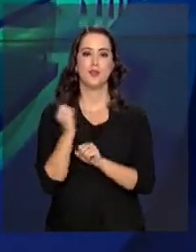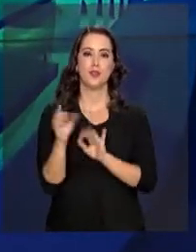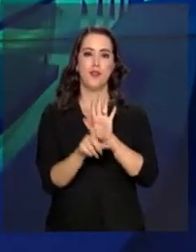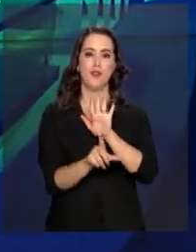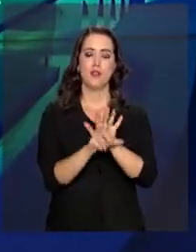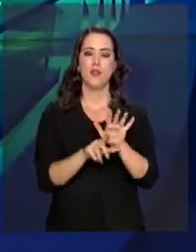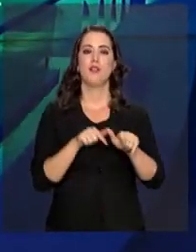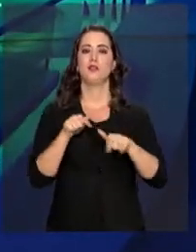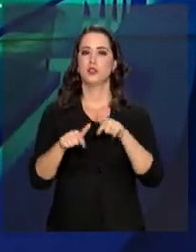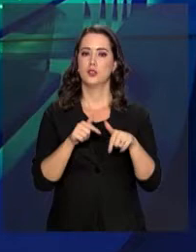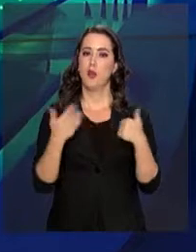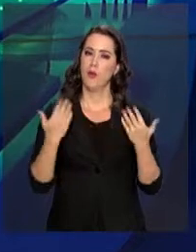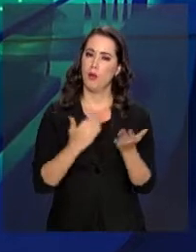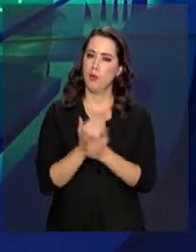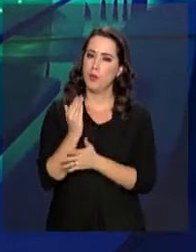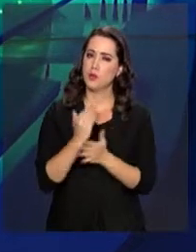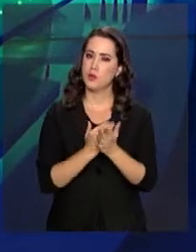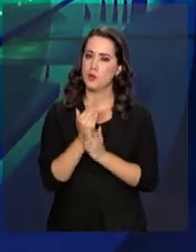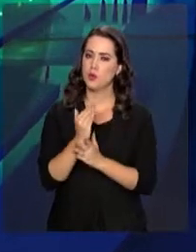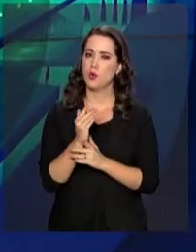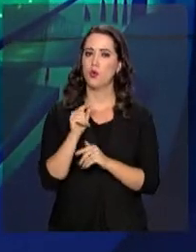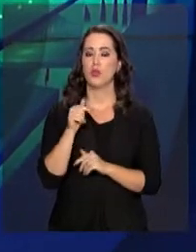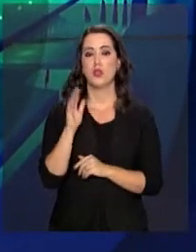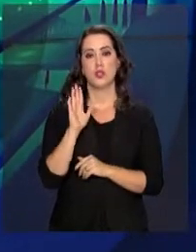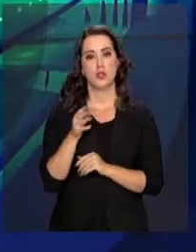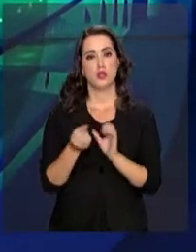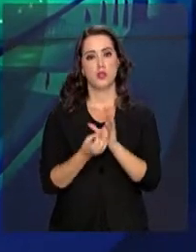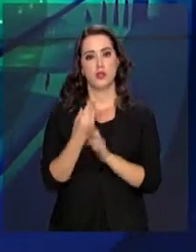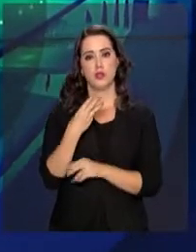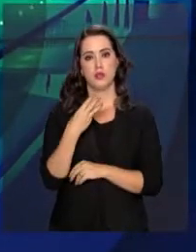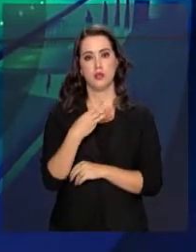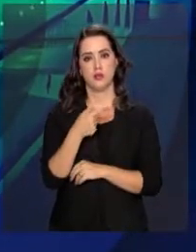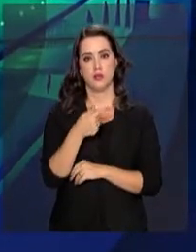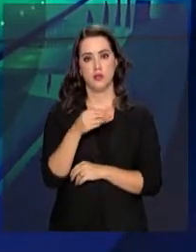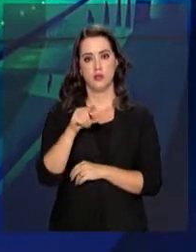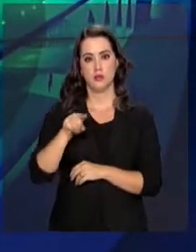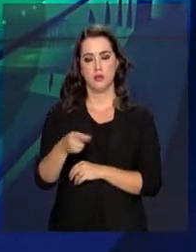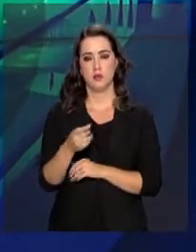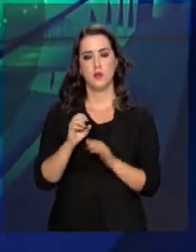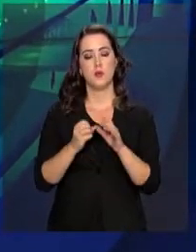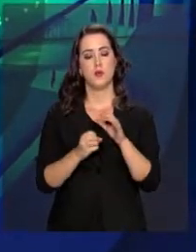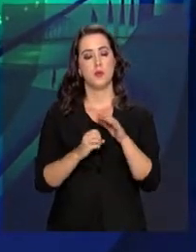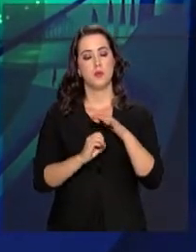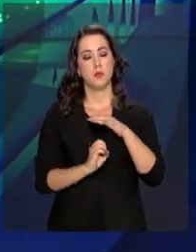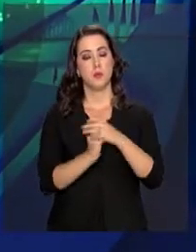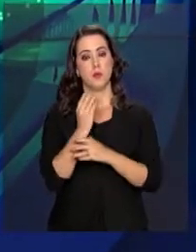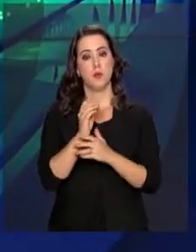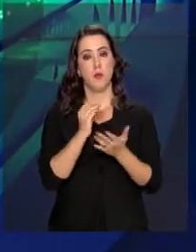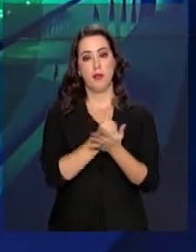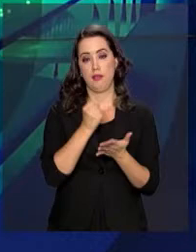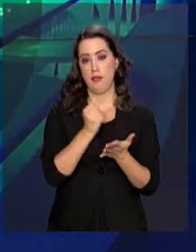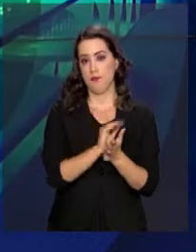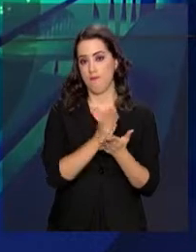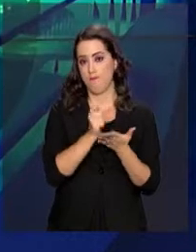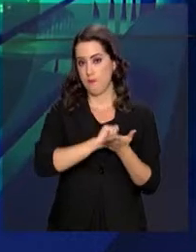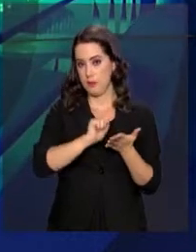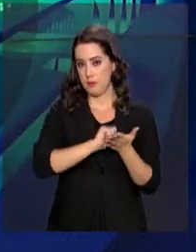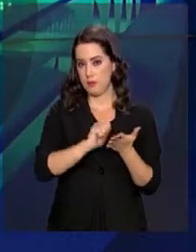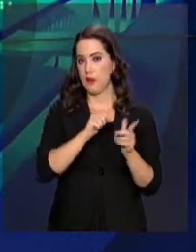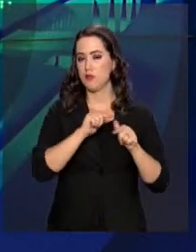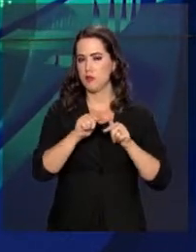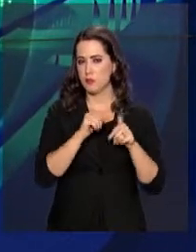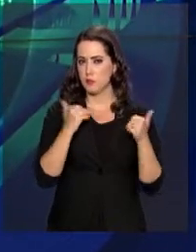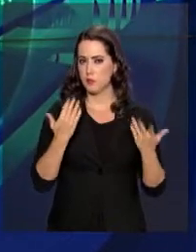trabalhista desde que entrou em vigor já foram criados mais de 370 mil empregos formais a modalidade de